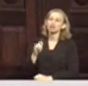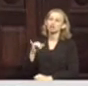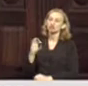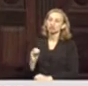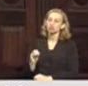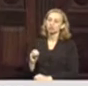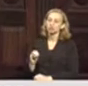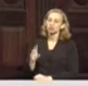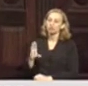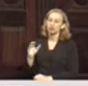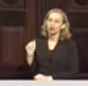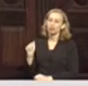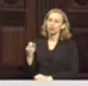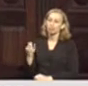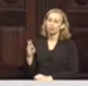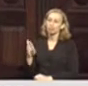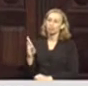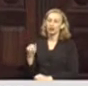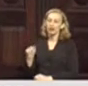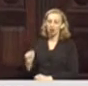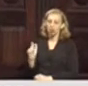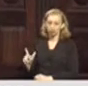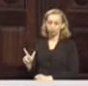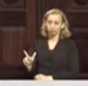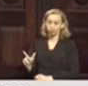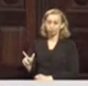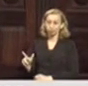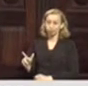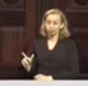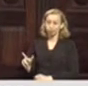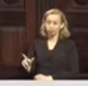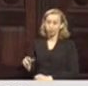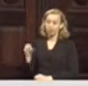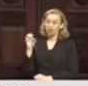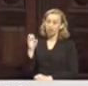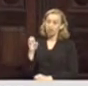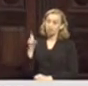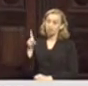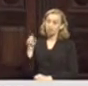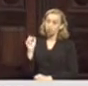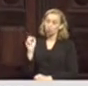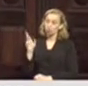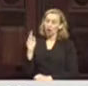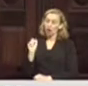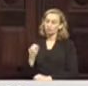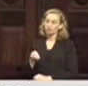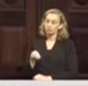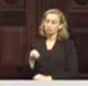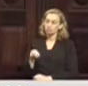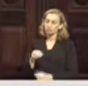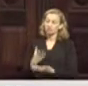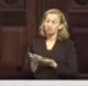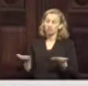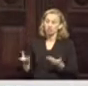Cabral vencendo eleições, Eduardo Paes foi para o governo do Cabral. E eu dizia a ele,